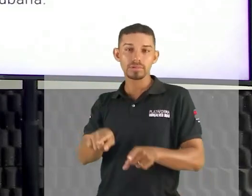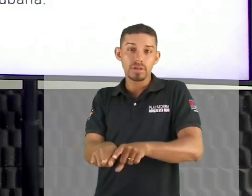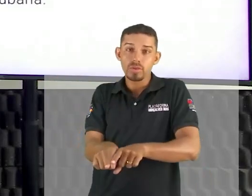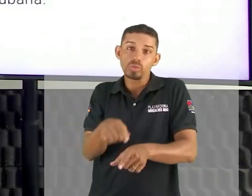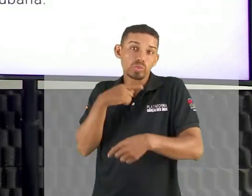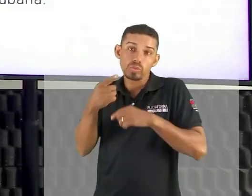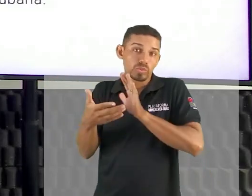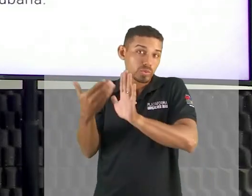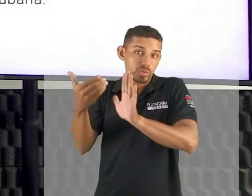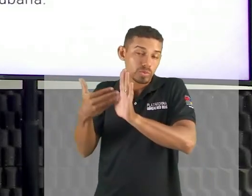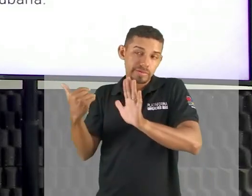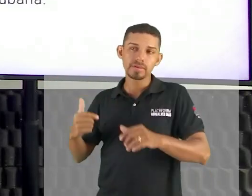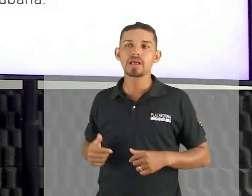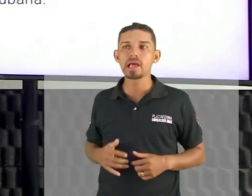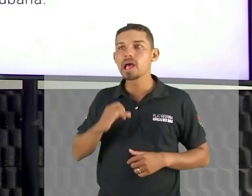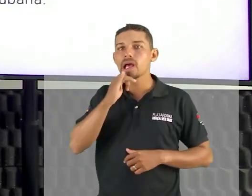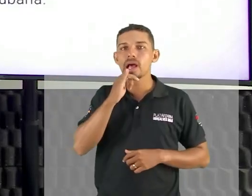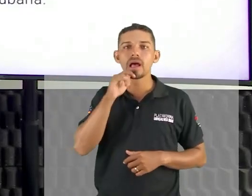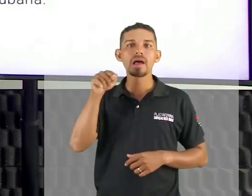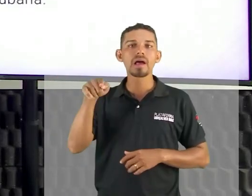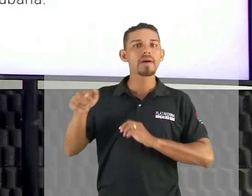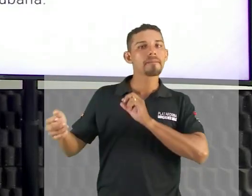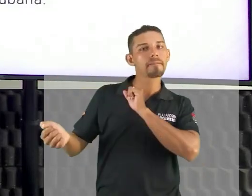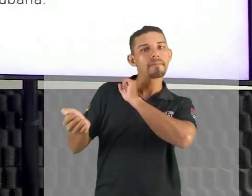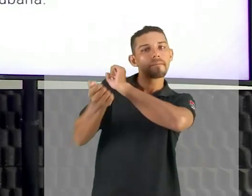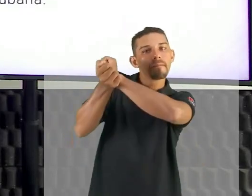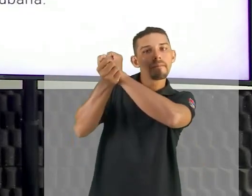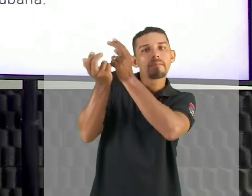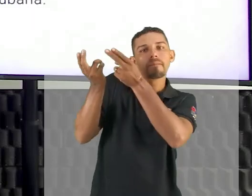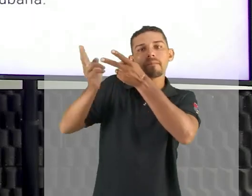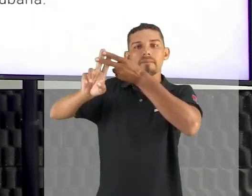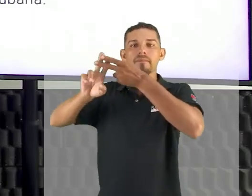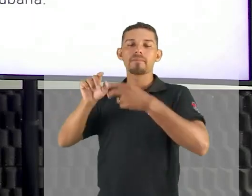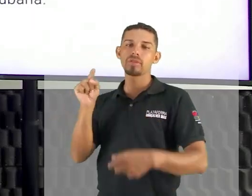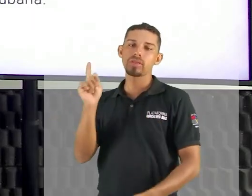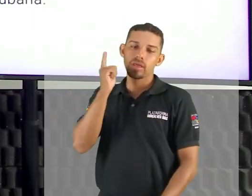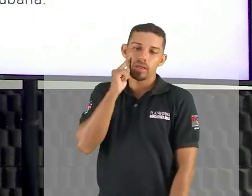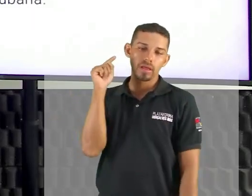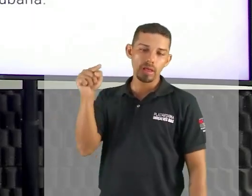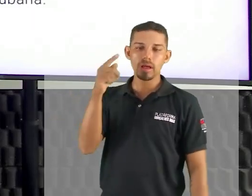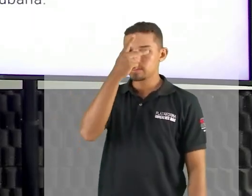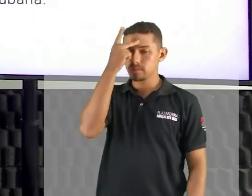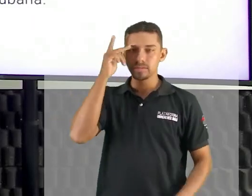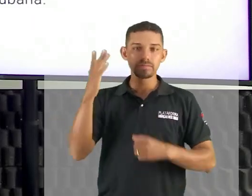presos militares que estão nessa base de Guantánamo. E aí, essa